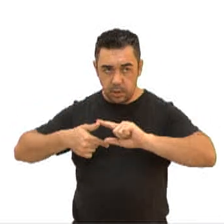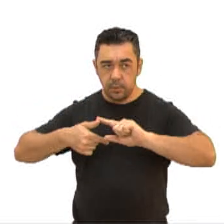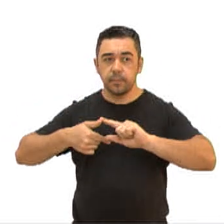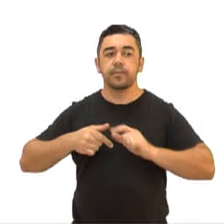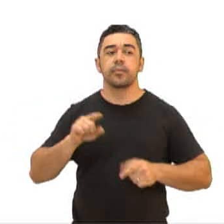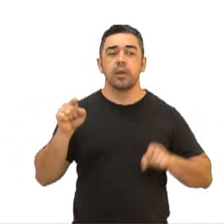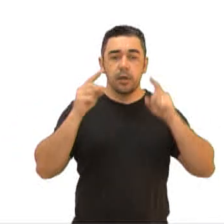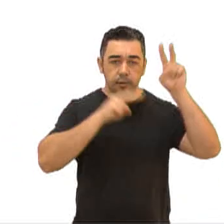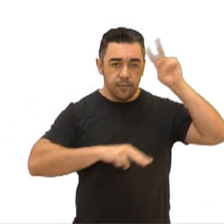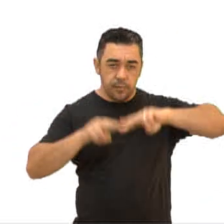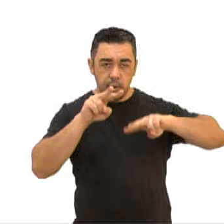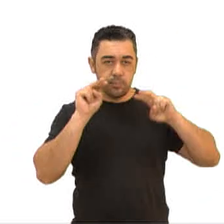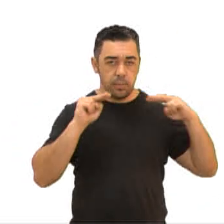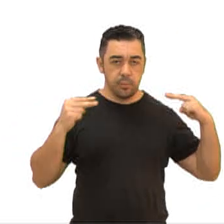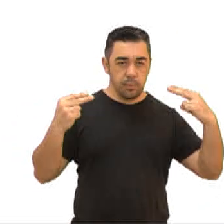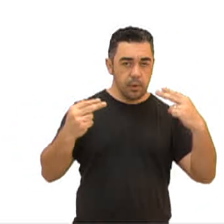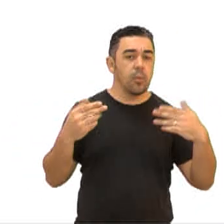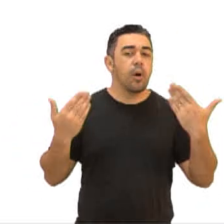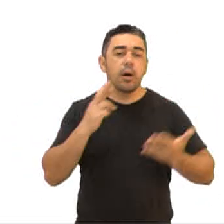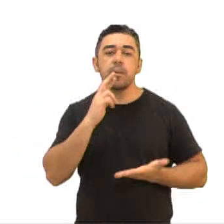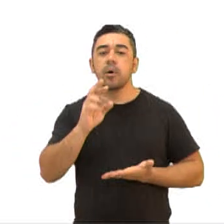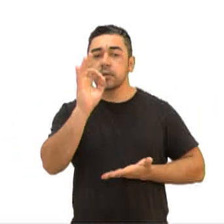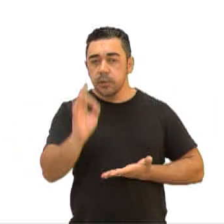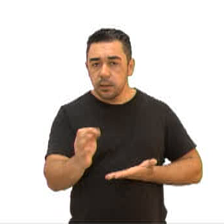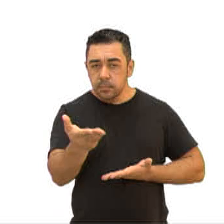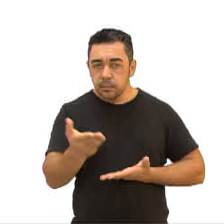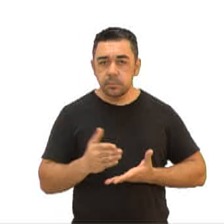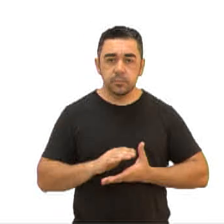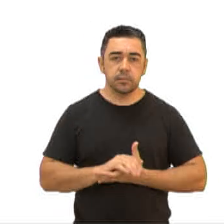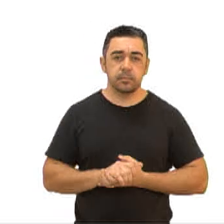geométrica, visão em vários ângulos. Qual a alternativa correta?